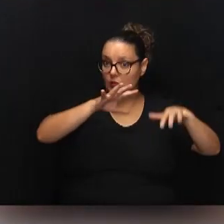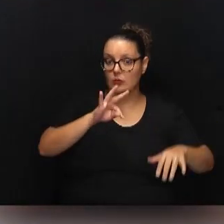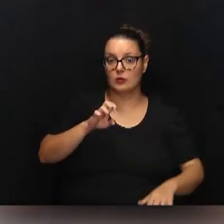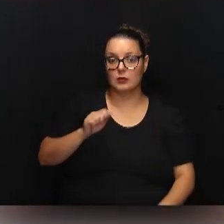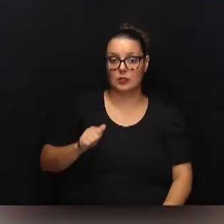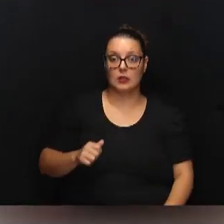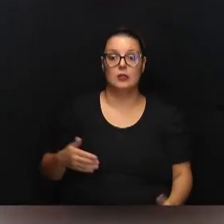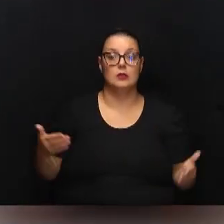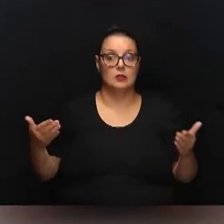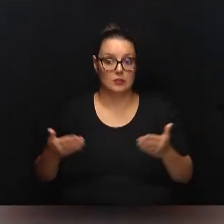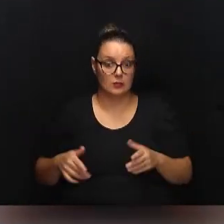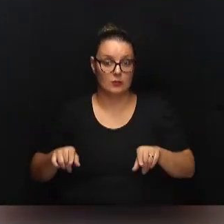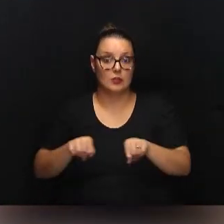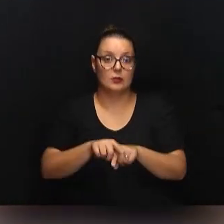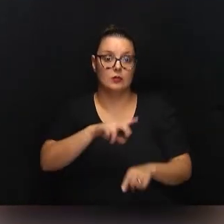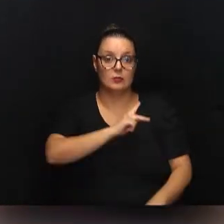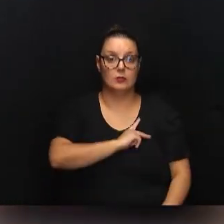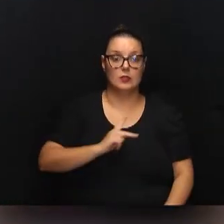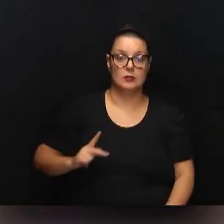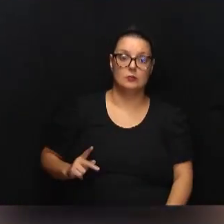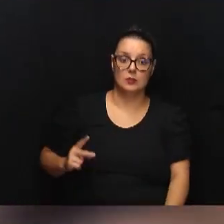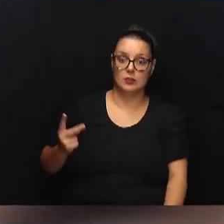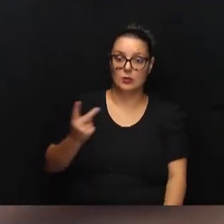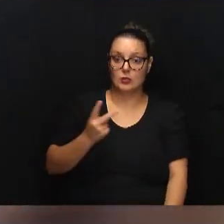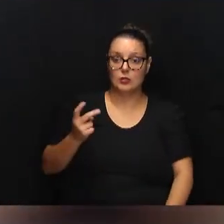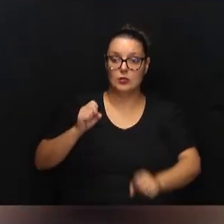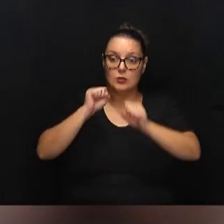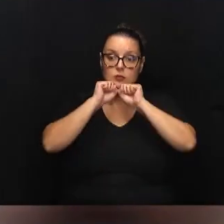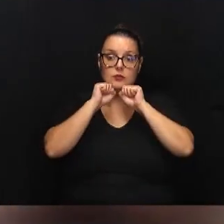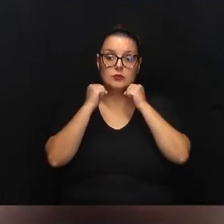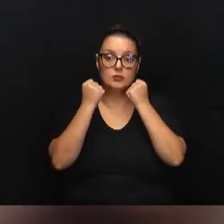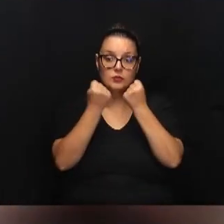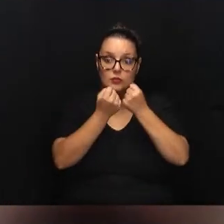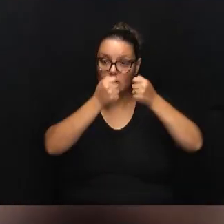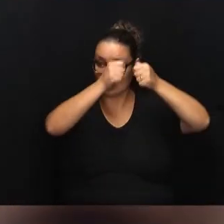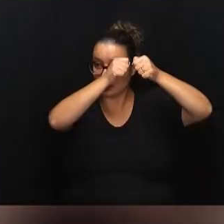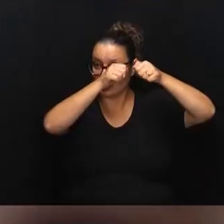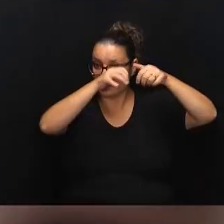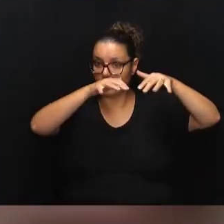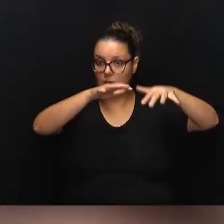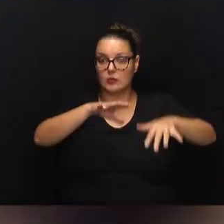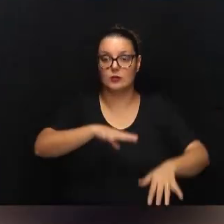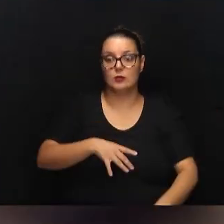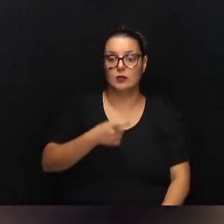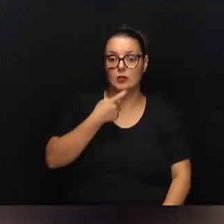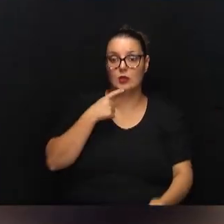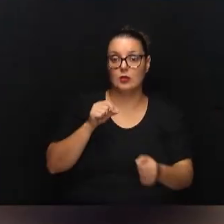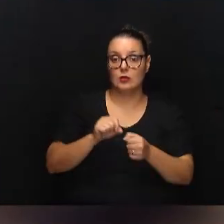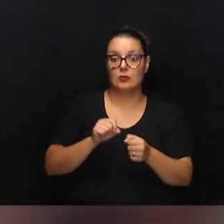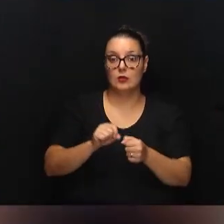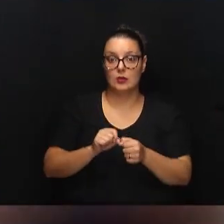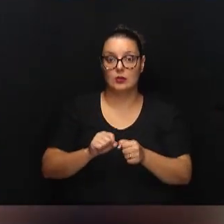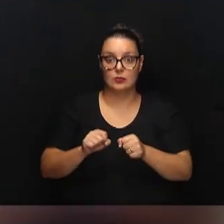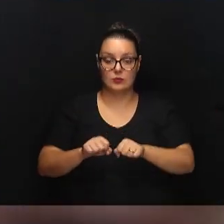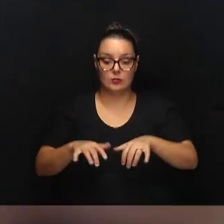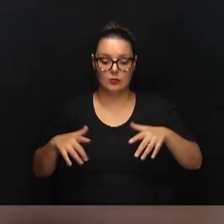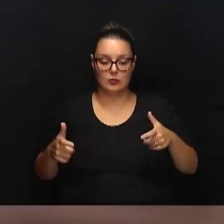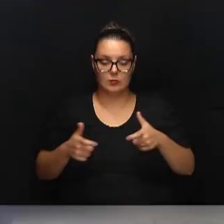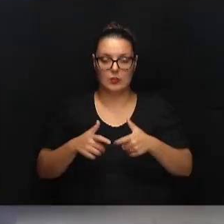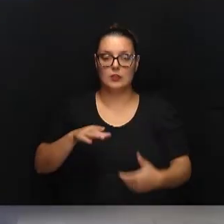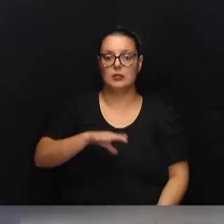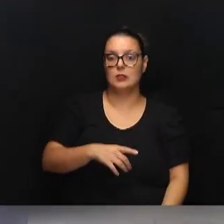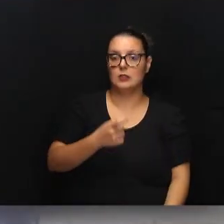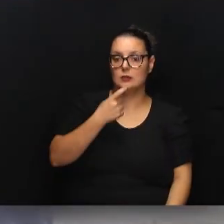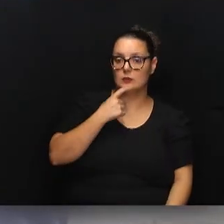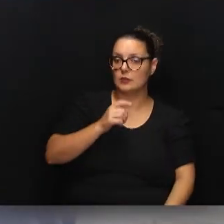recentemente, o vereador presidiu o 2º Simpósio de Autismo de Campinas, realizado no plenarinho da Câmara